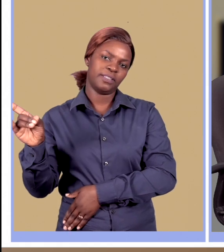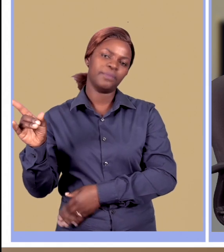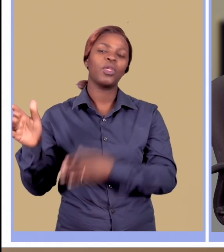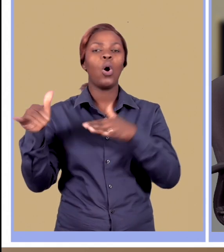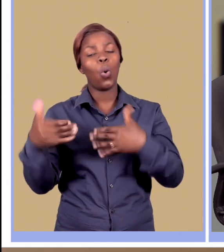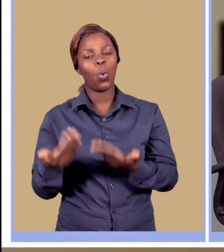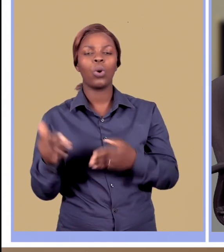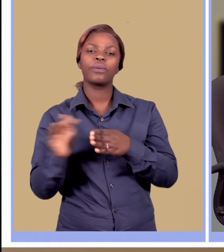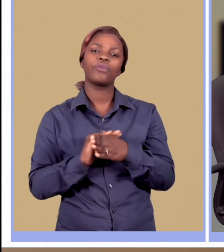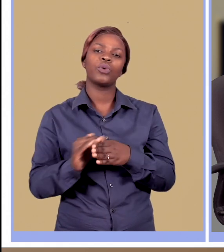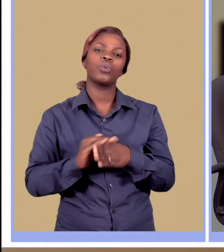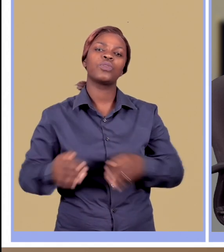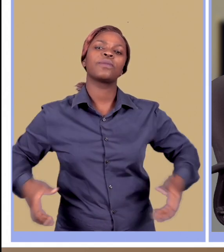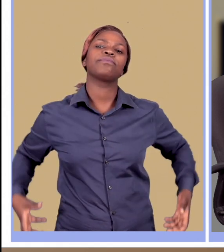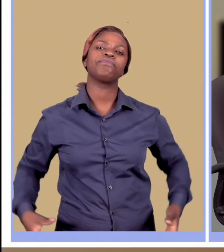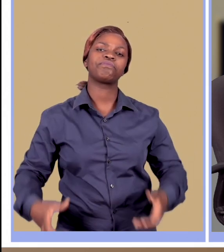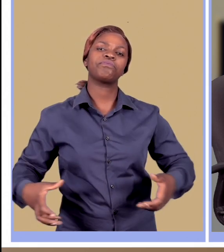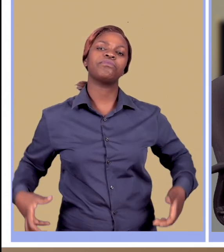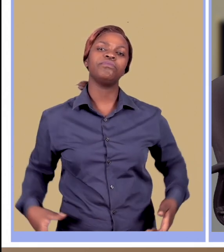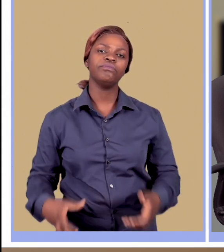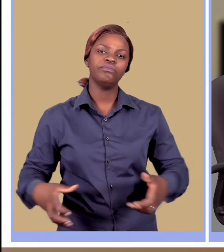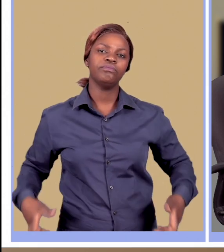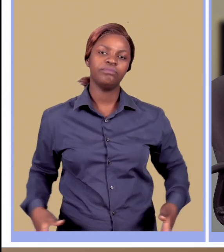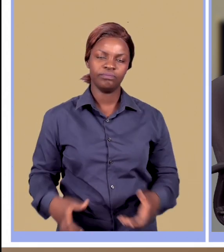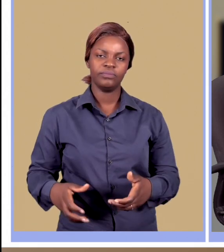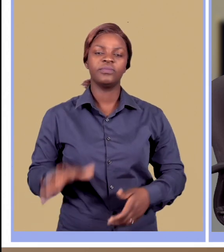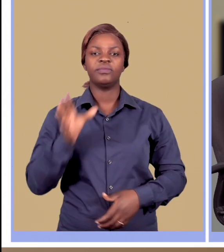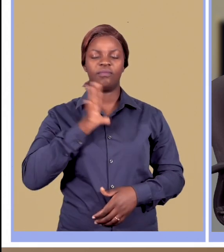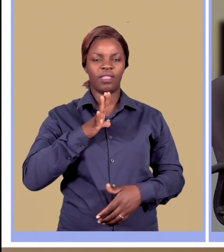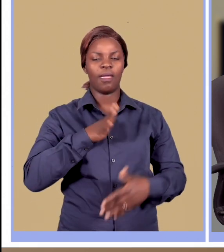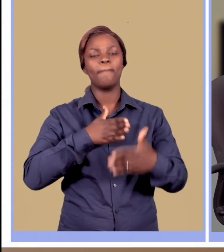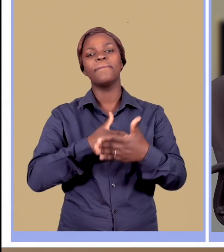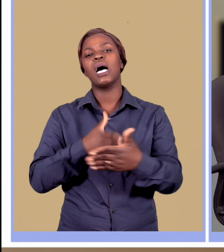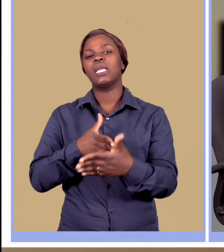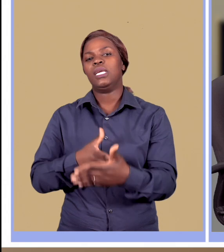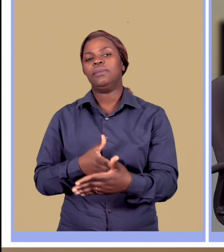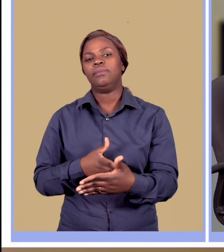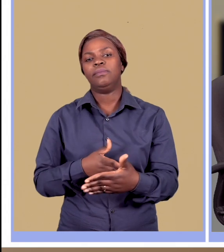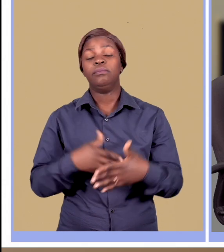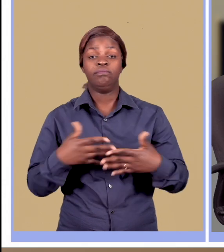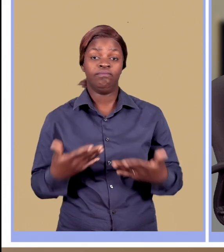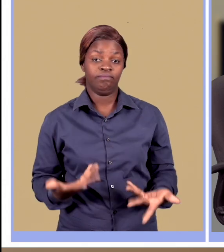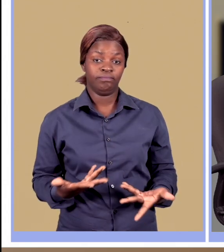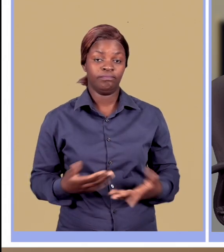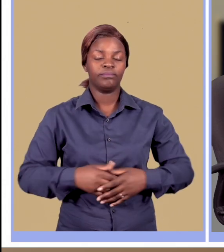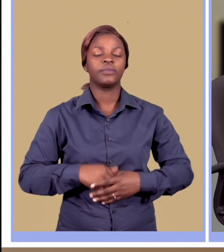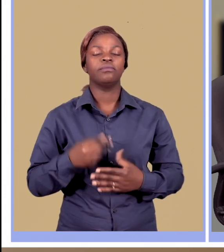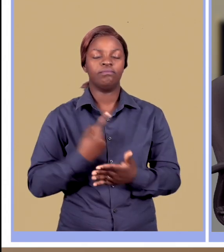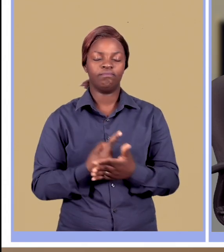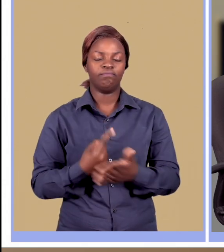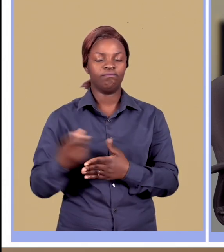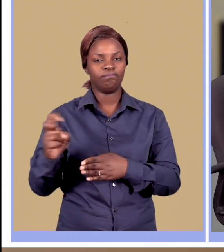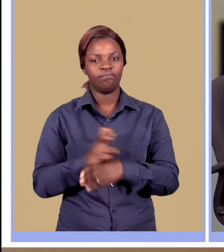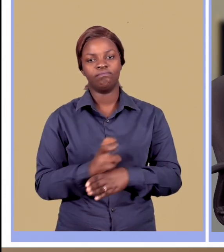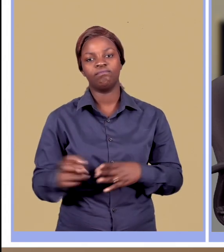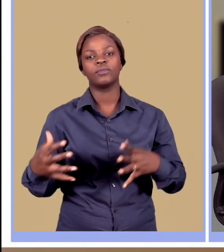ou que é usuário de uma cadeira de roda tem dificuldade em conviver no seio onde está muita gente, e todo tipo